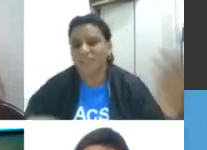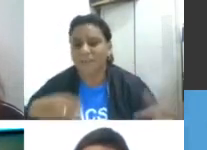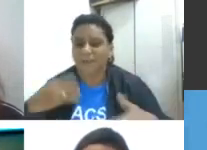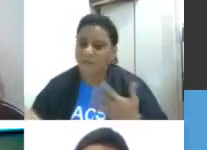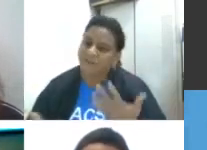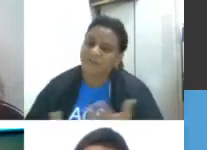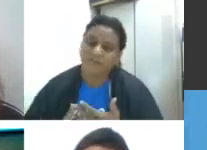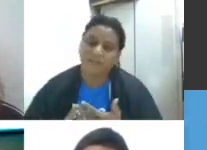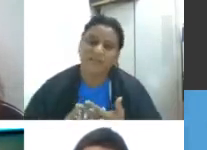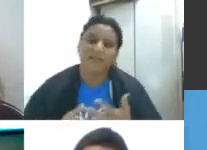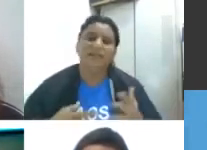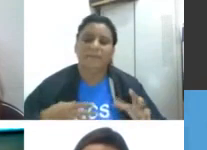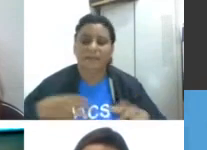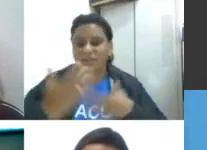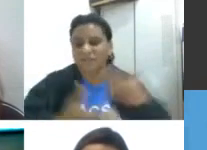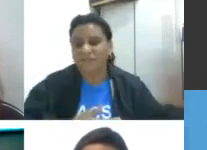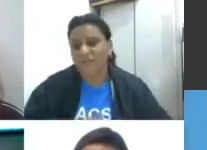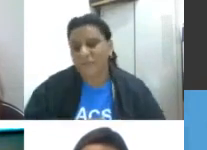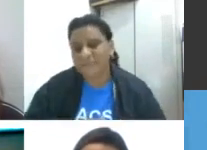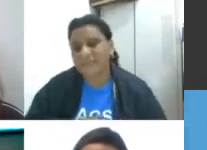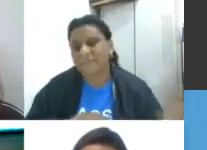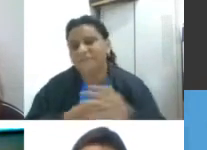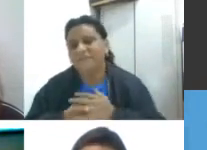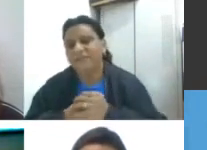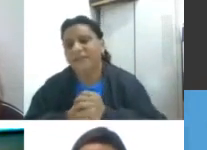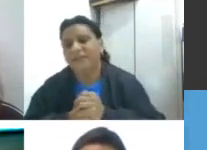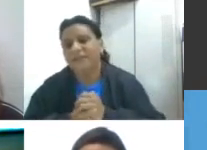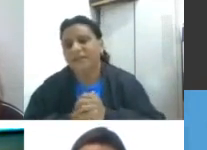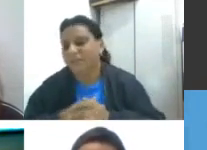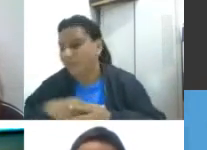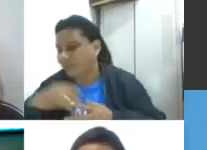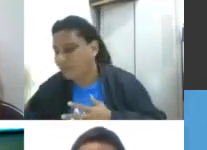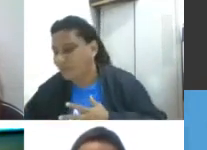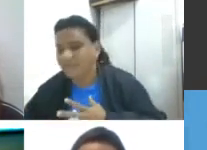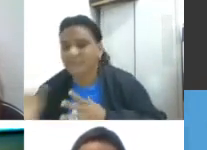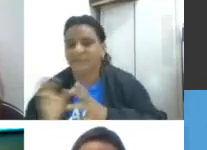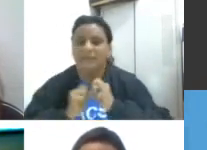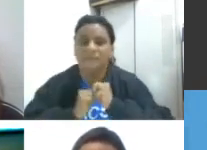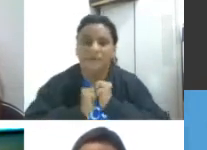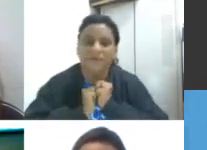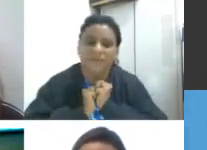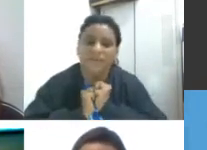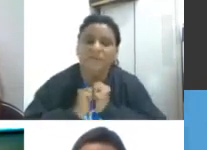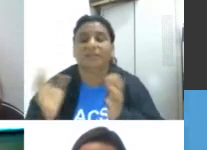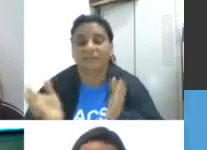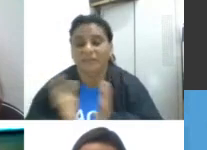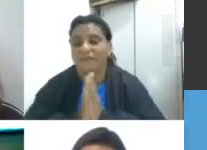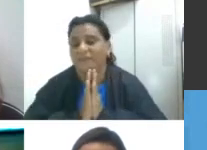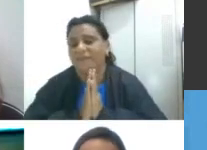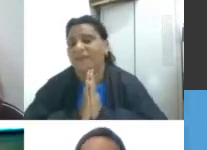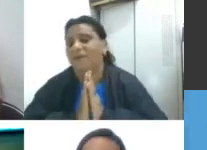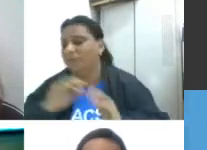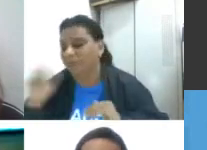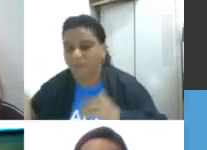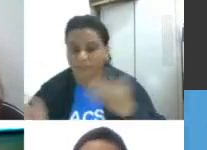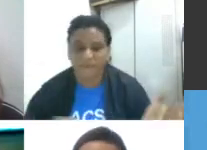eles têm para com a família para que eles não venham passar para a família porque tem uma mãezinha que pode ficar doente e